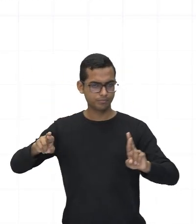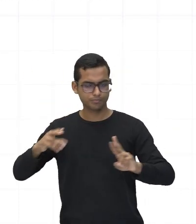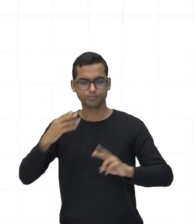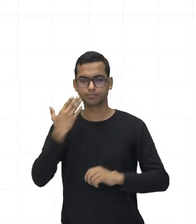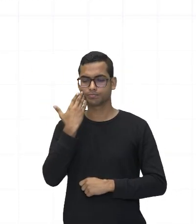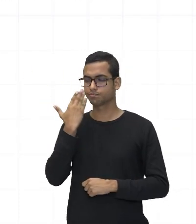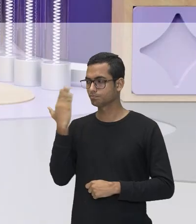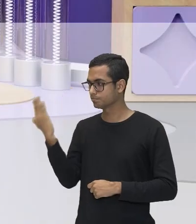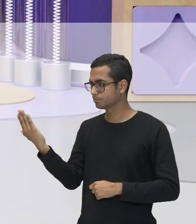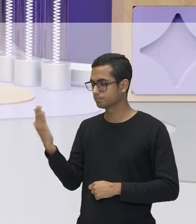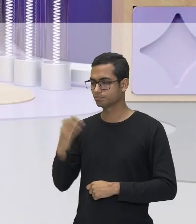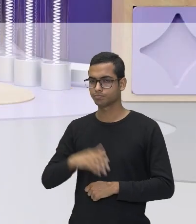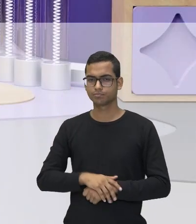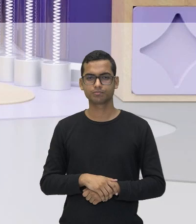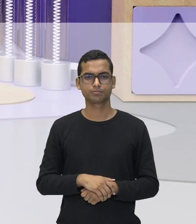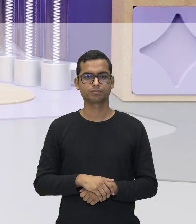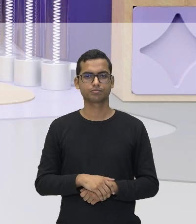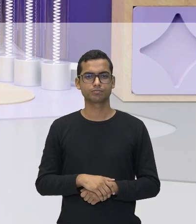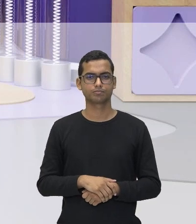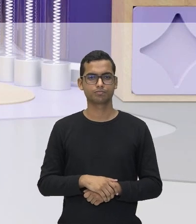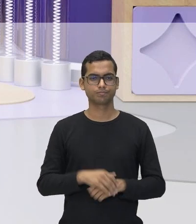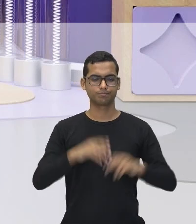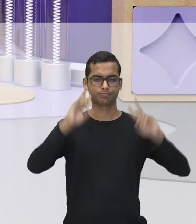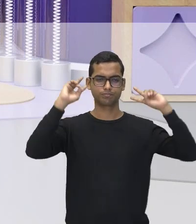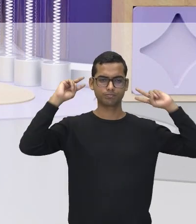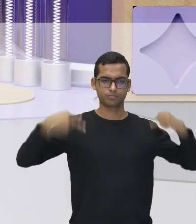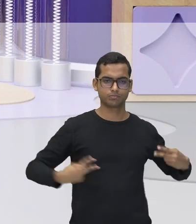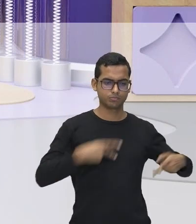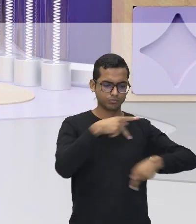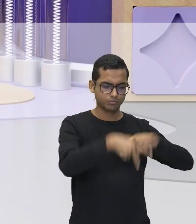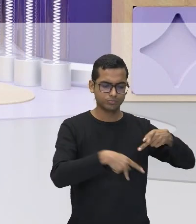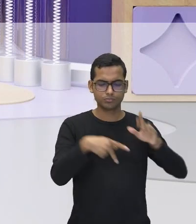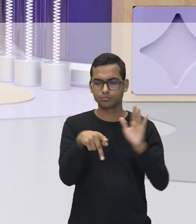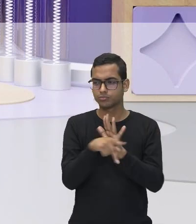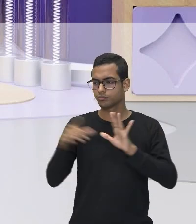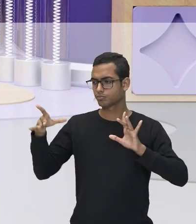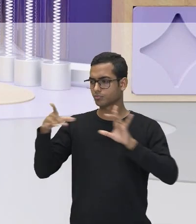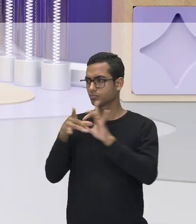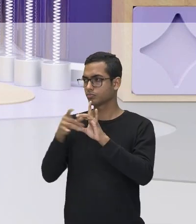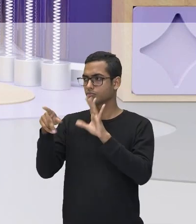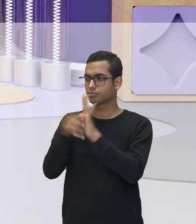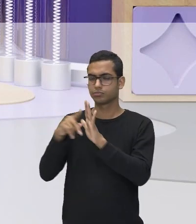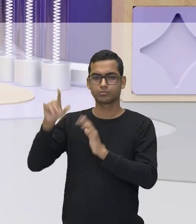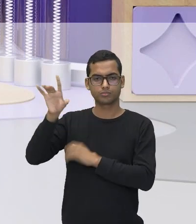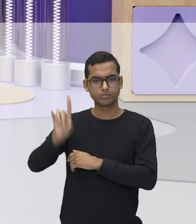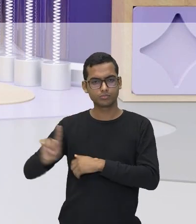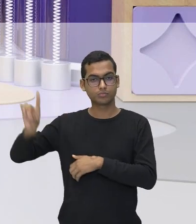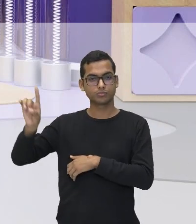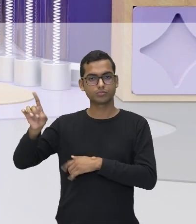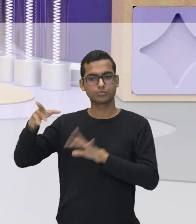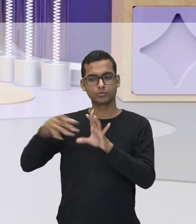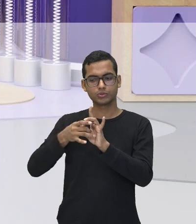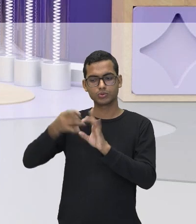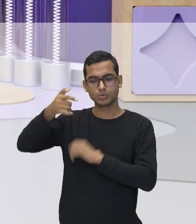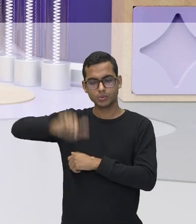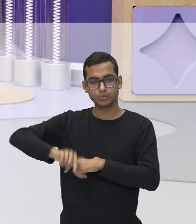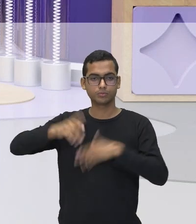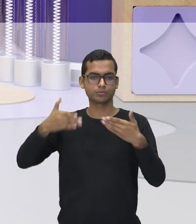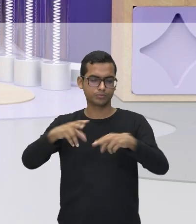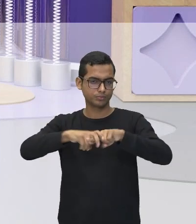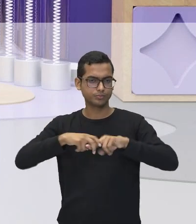unir novamente os homens e Deus. Por isso que ela conta com alguns elementos importantes.